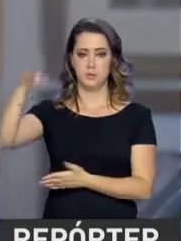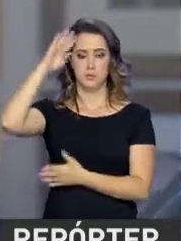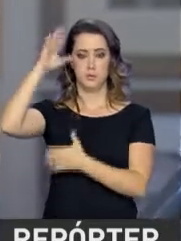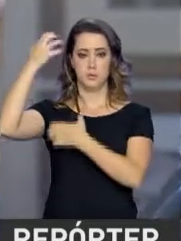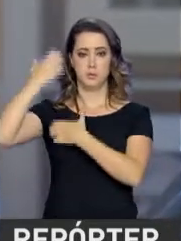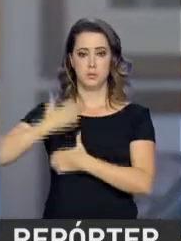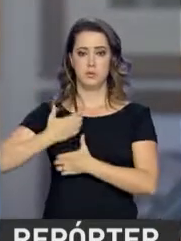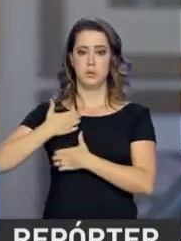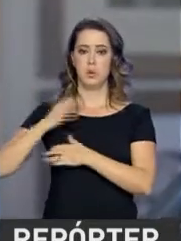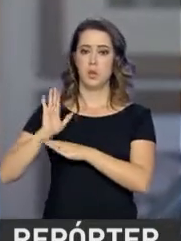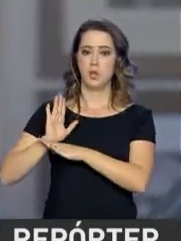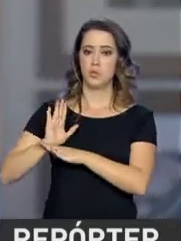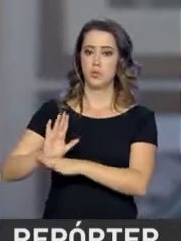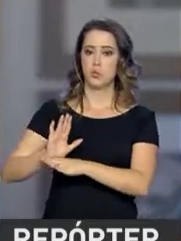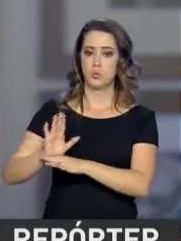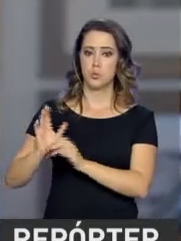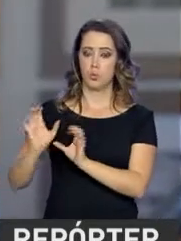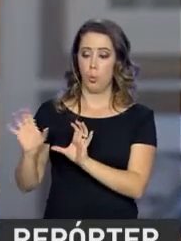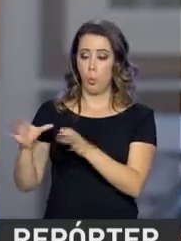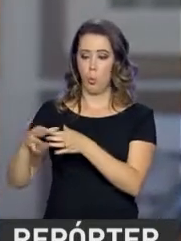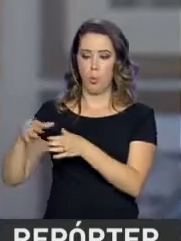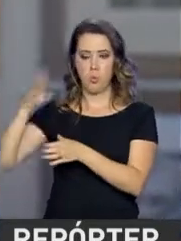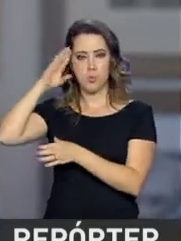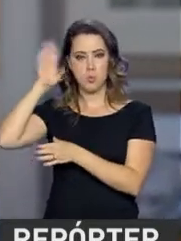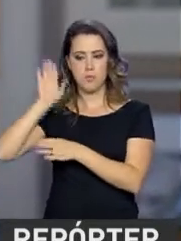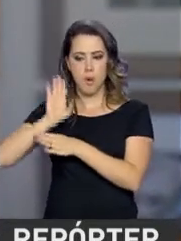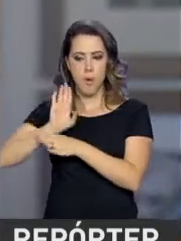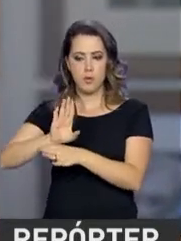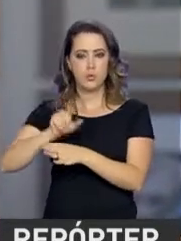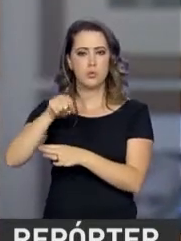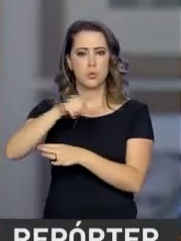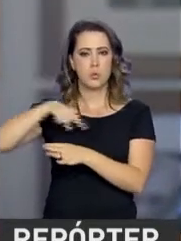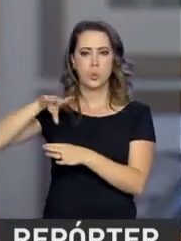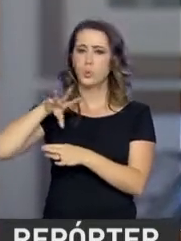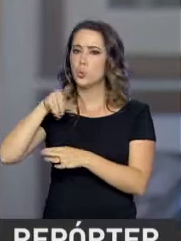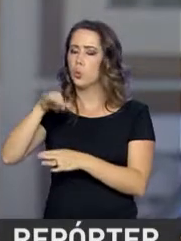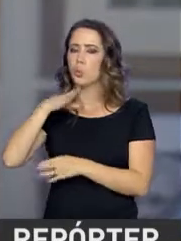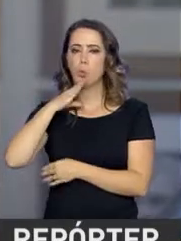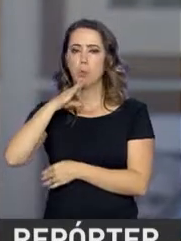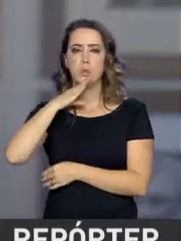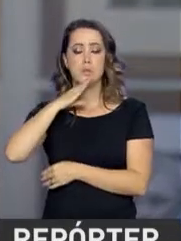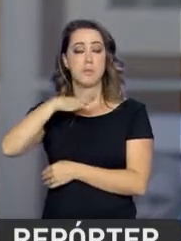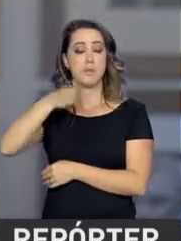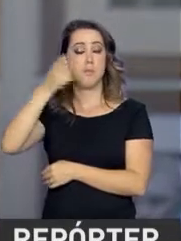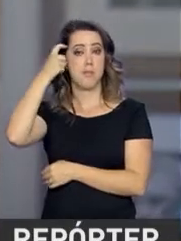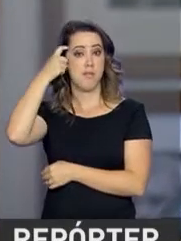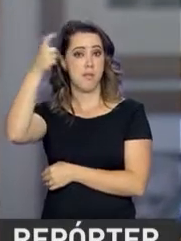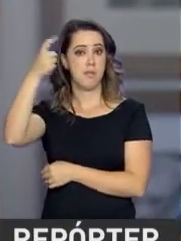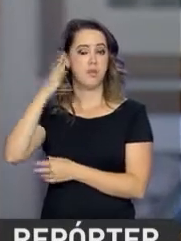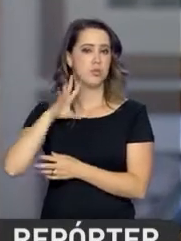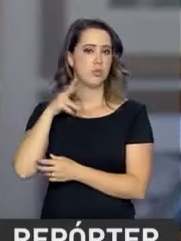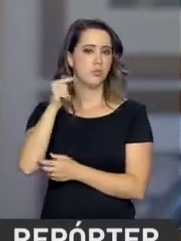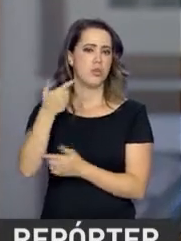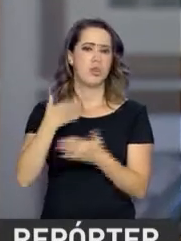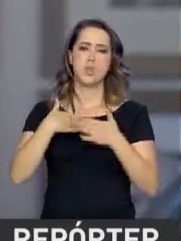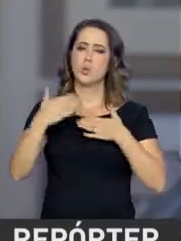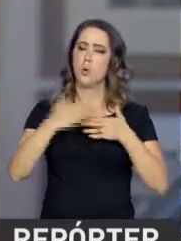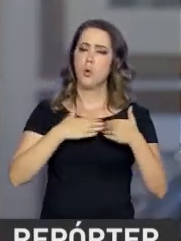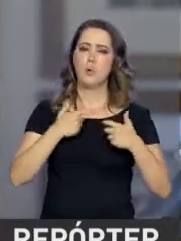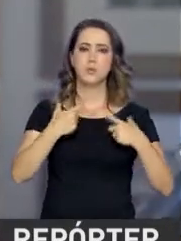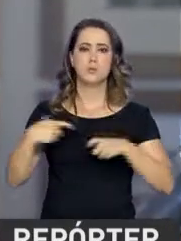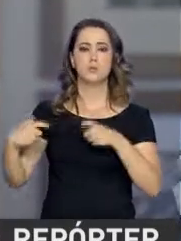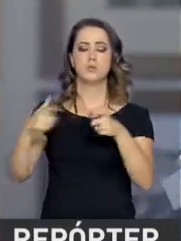assessor como apoiador como consultor levando todo o seu conhecimento toda a sua expertise seja em logística seja